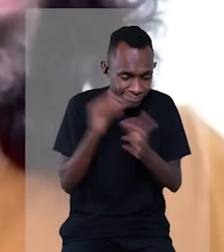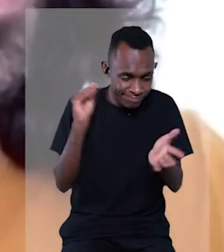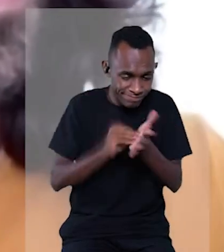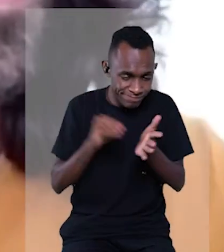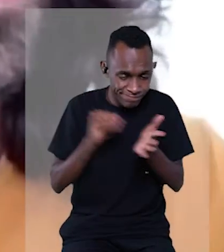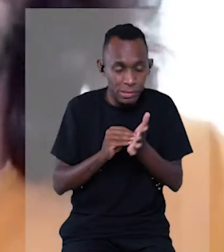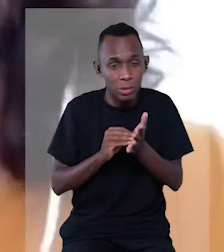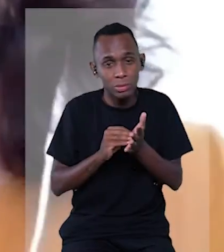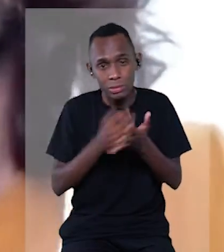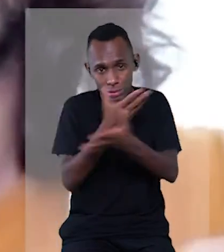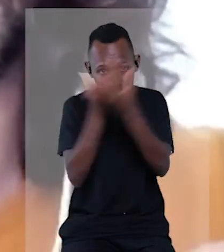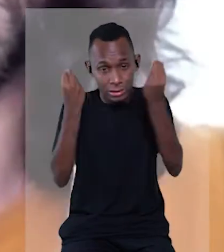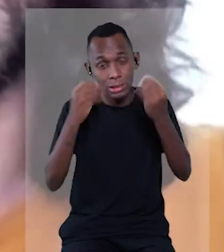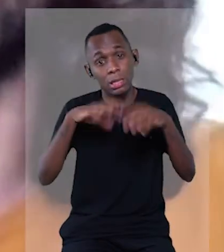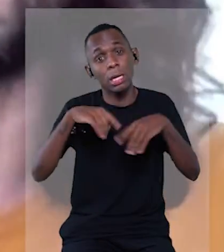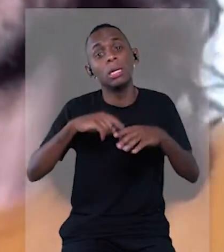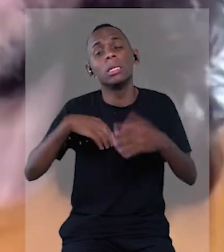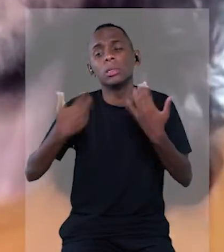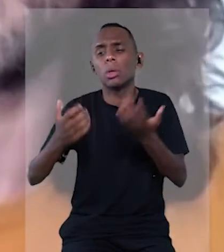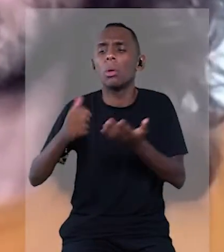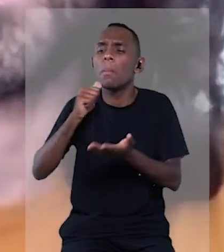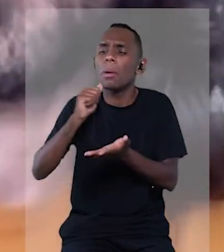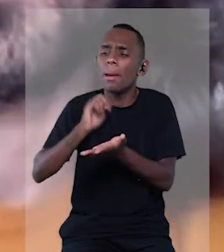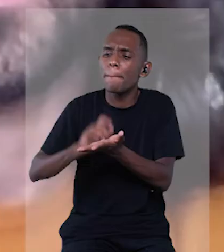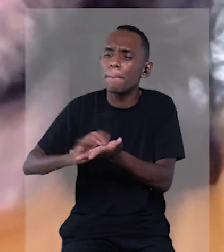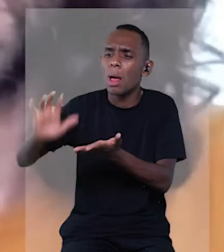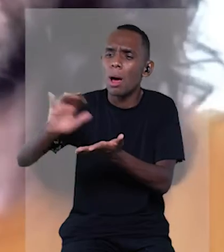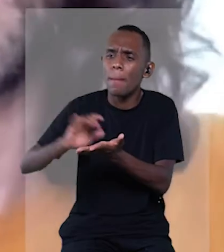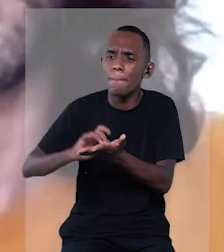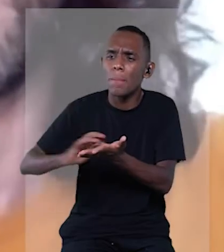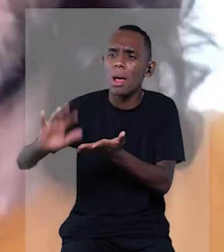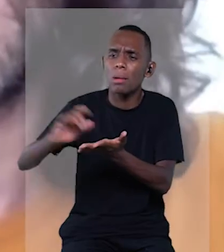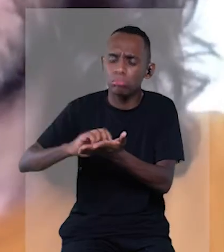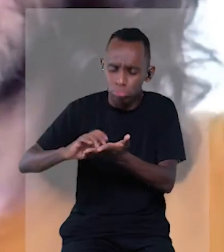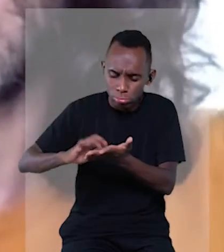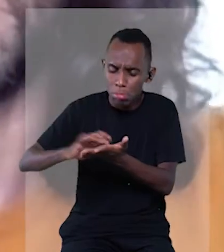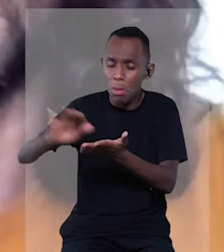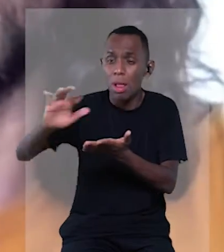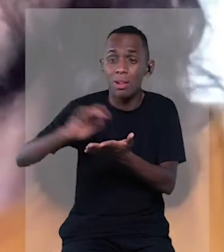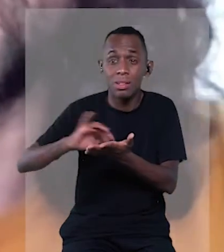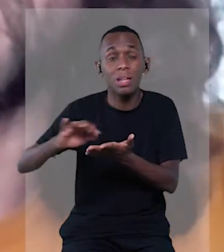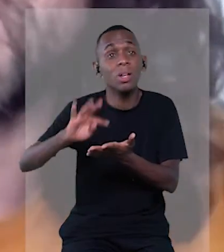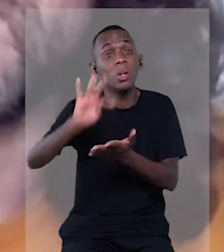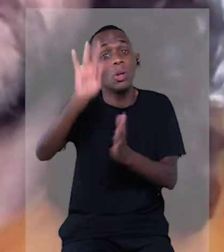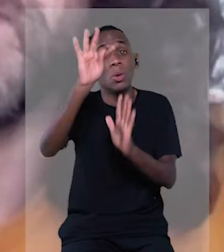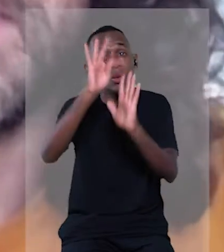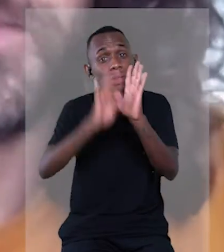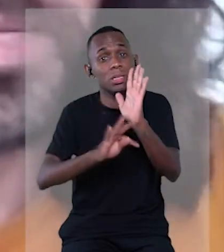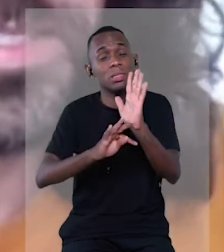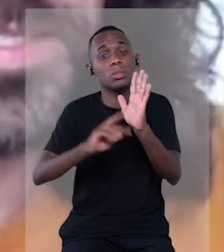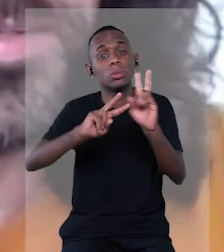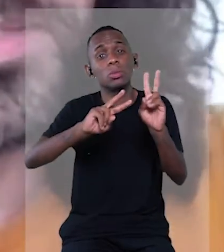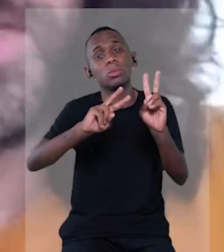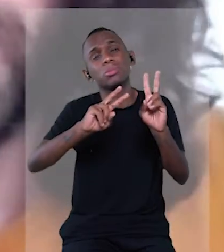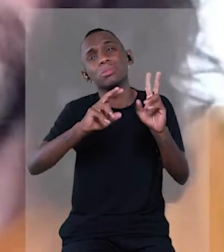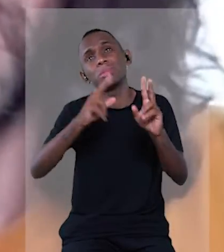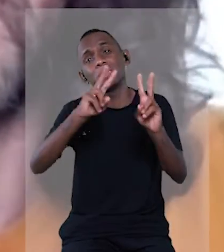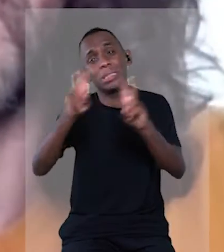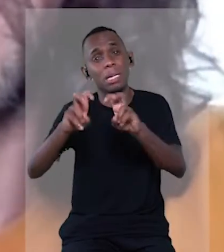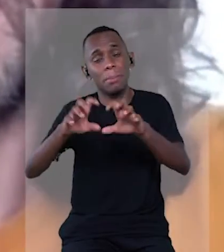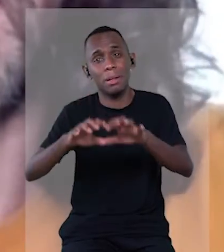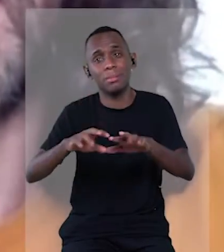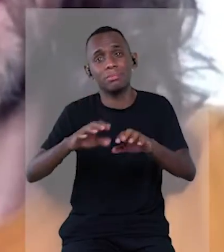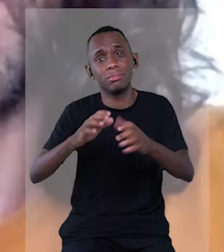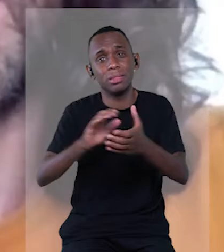agora. E aí ela vai mandando, né? Ela vai mandando, receosa. É um texto sobre separação e